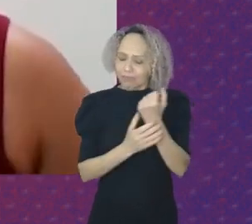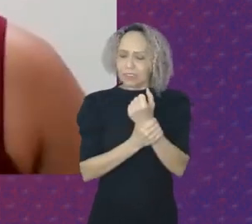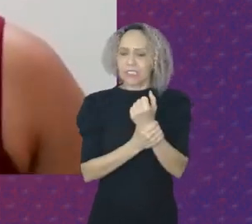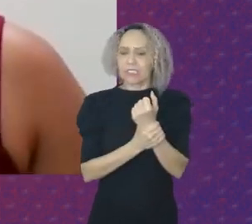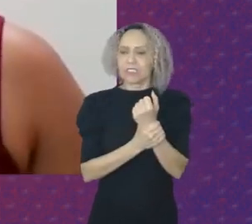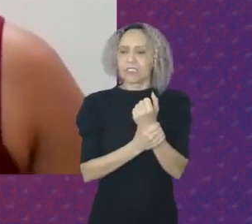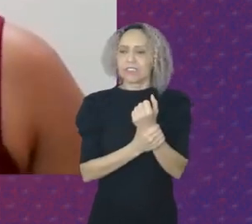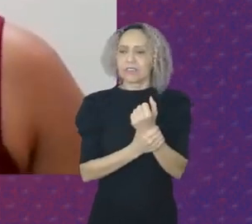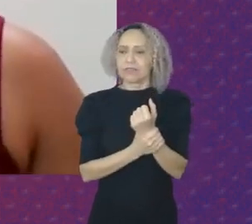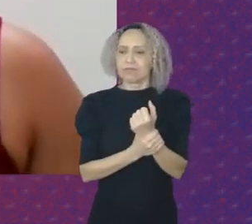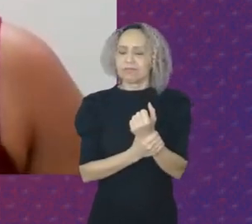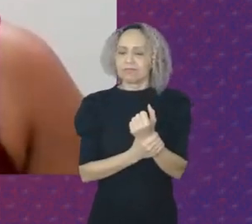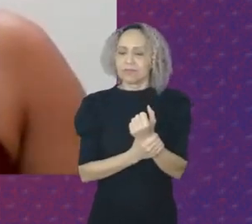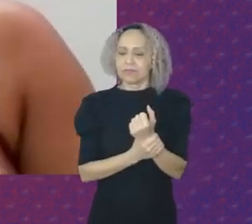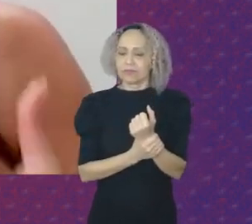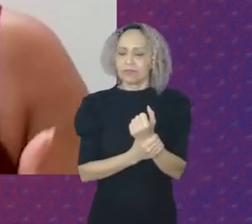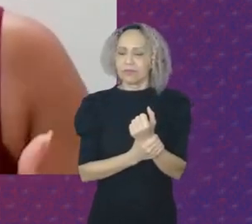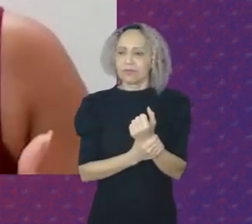autonomia